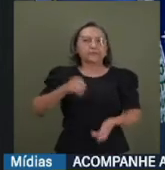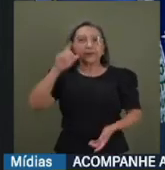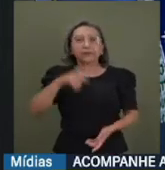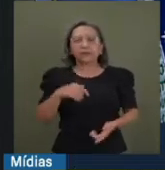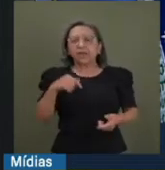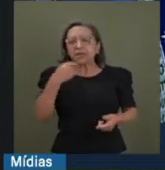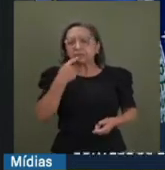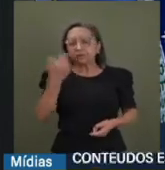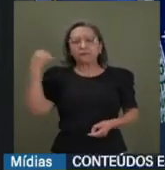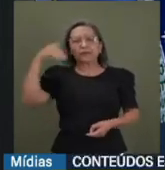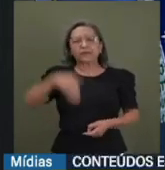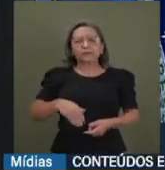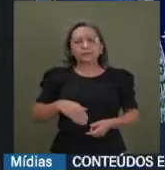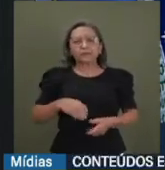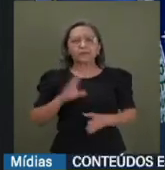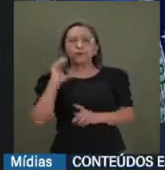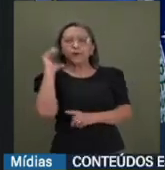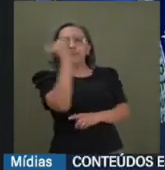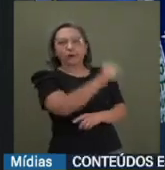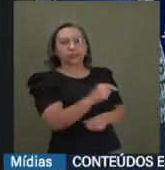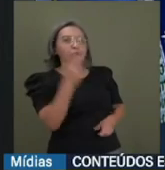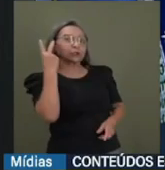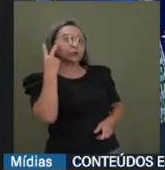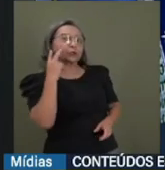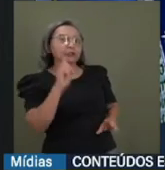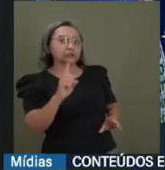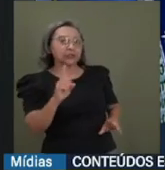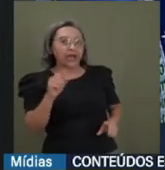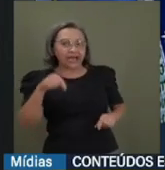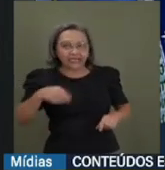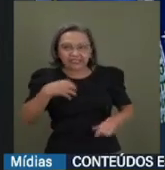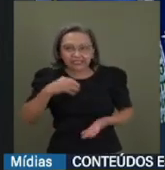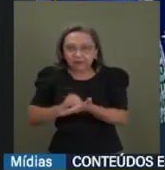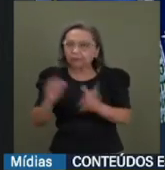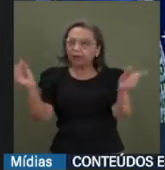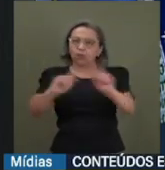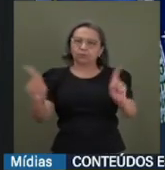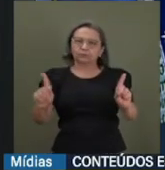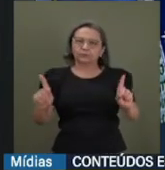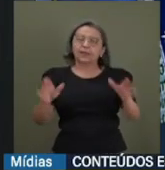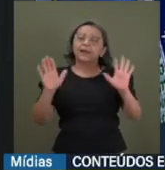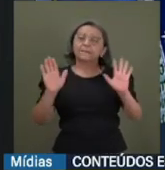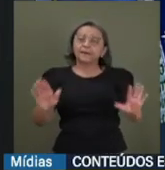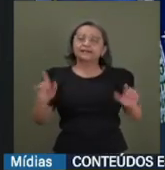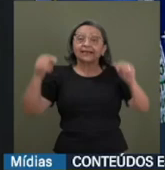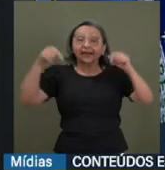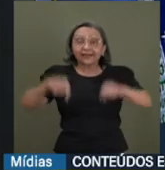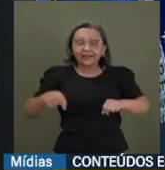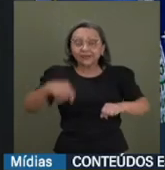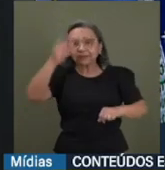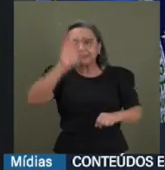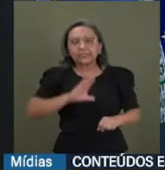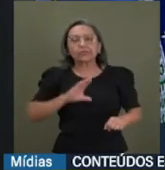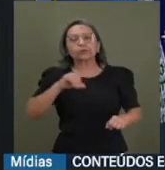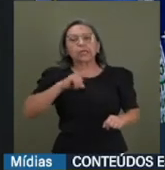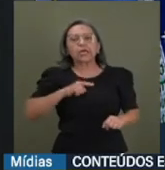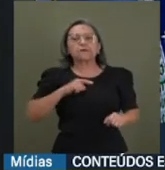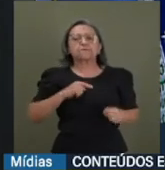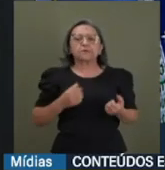esteve no Brasil, foi embora há 2 dias, não vai fazer falta. Agora, ele foi recebido aqui com toda a